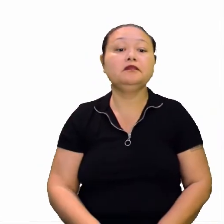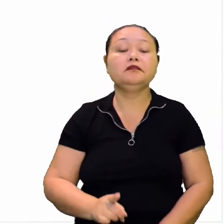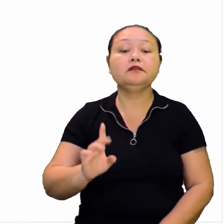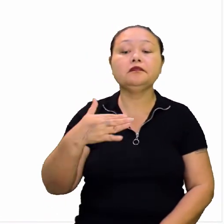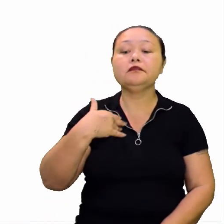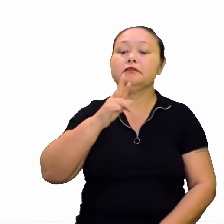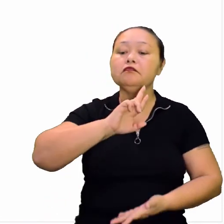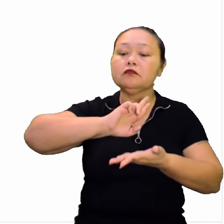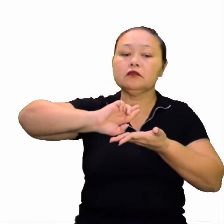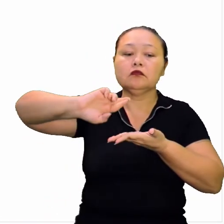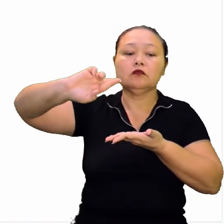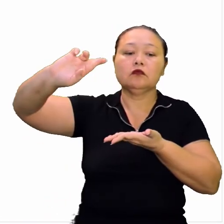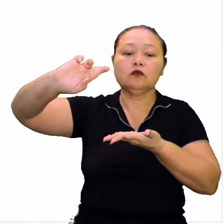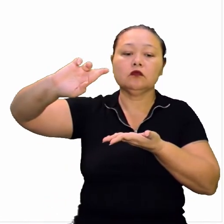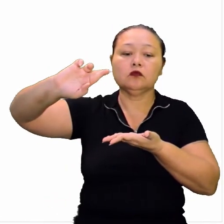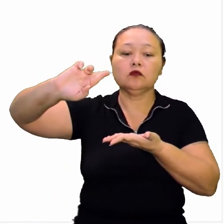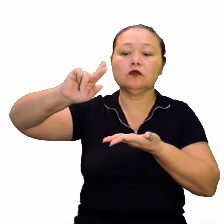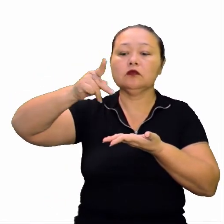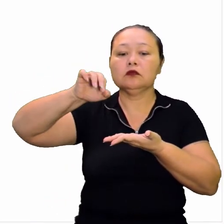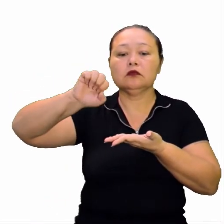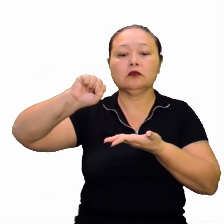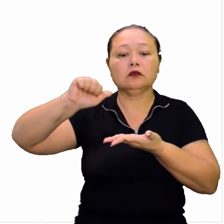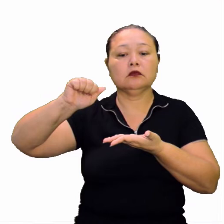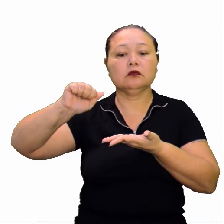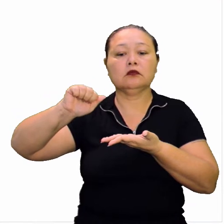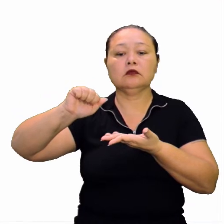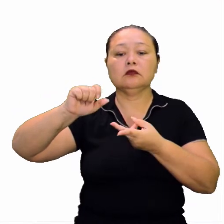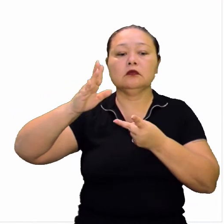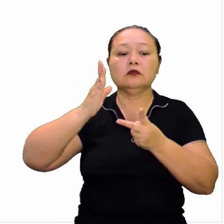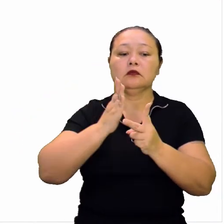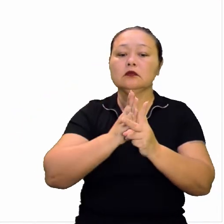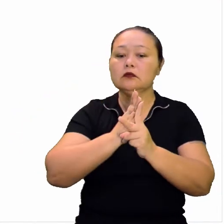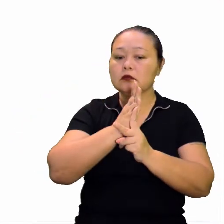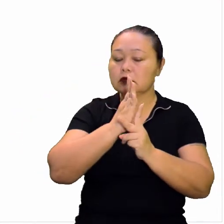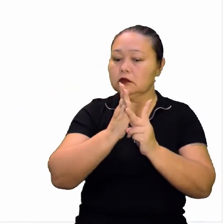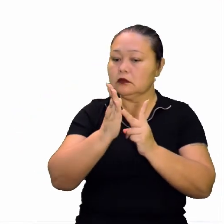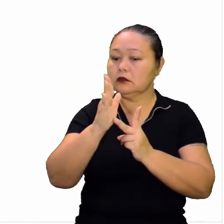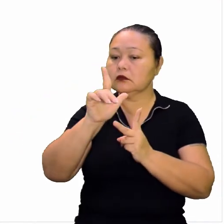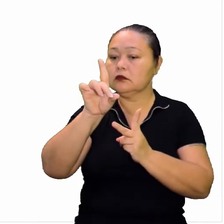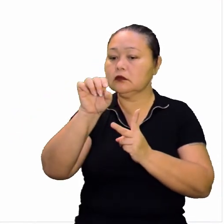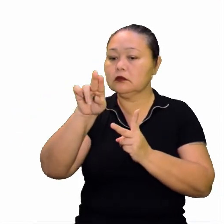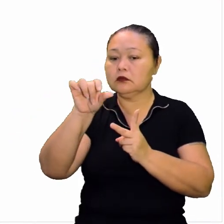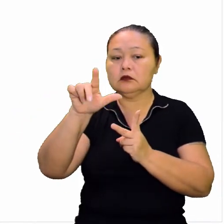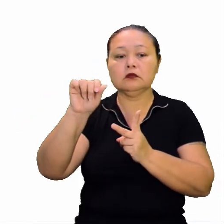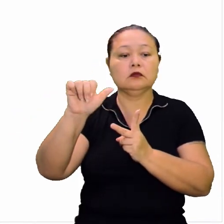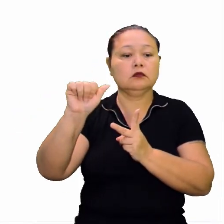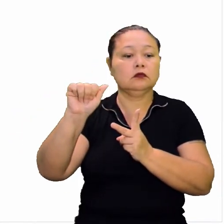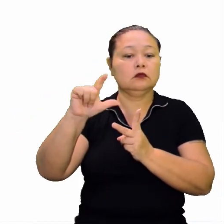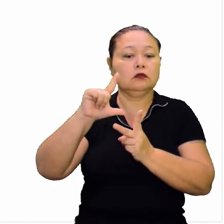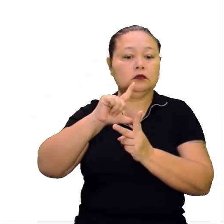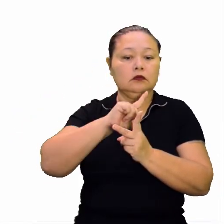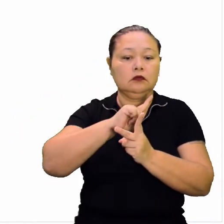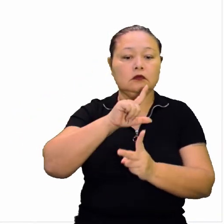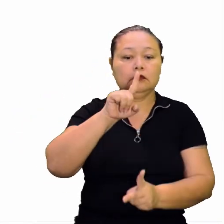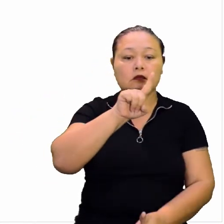Na religião, os persas eles eram dualistas e tinham o nome de